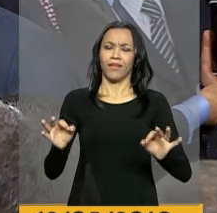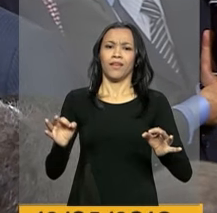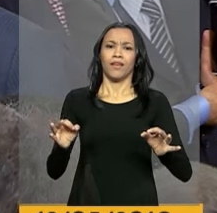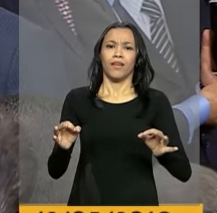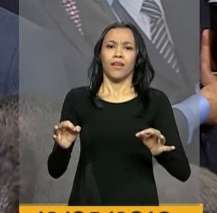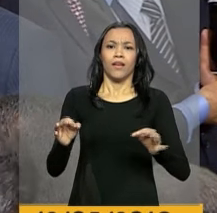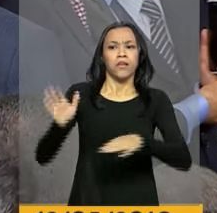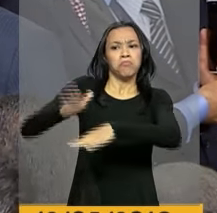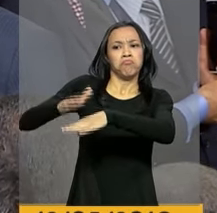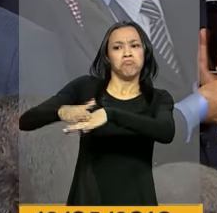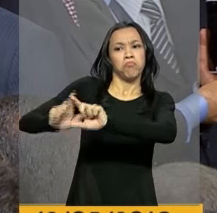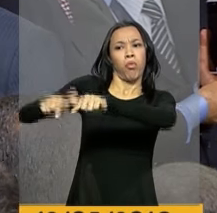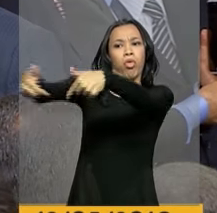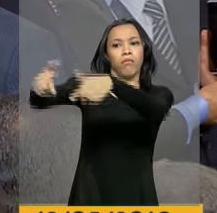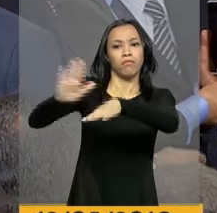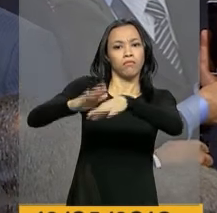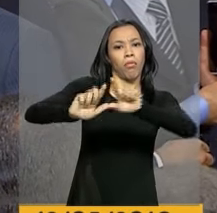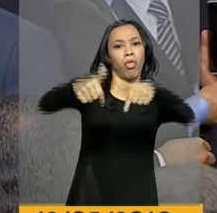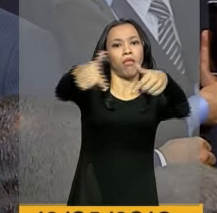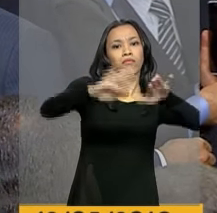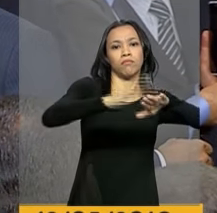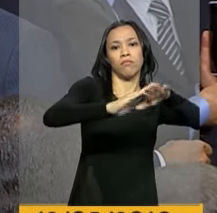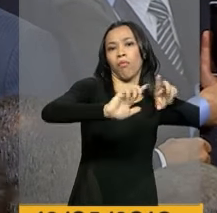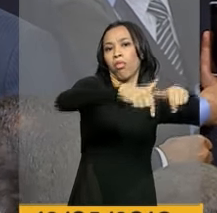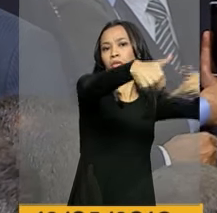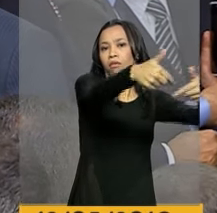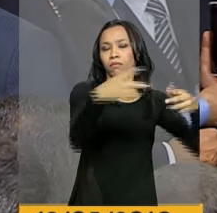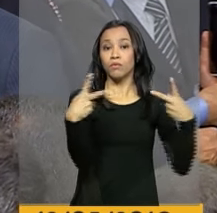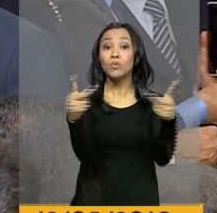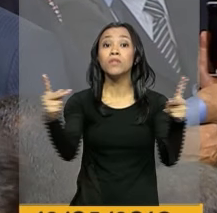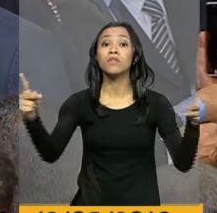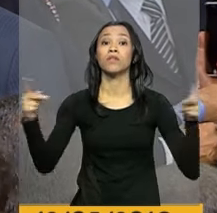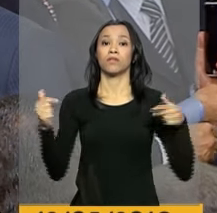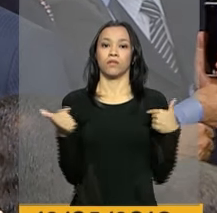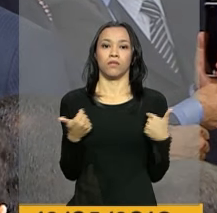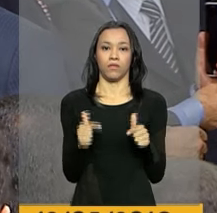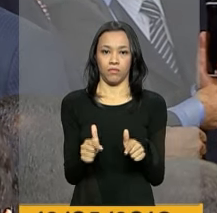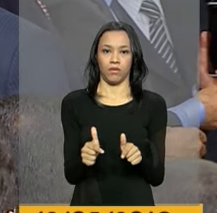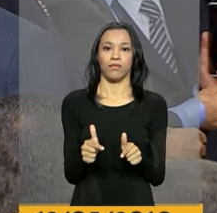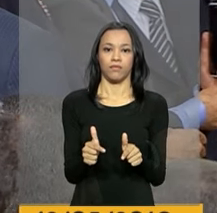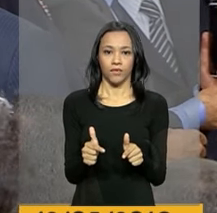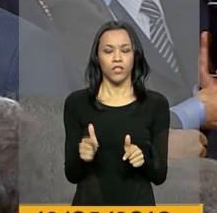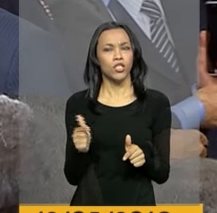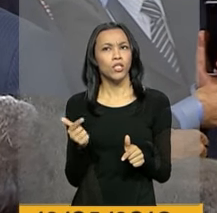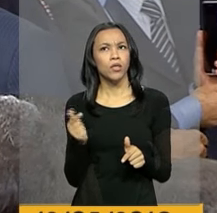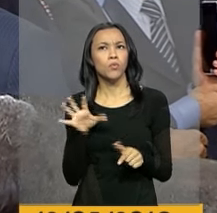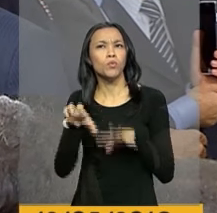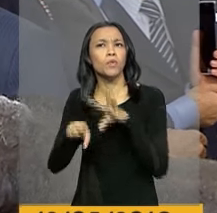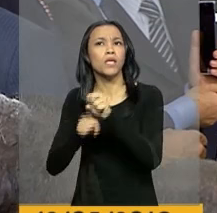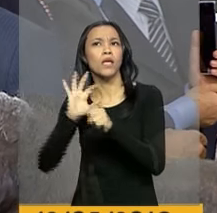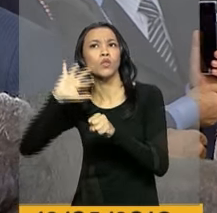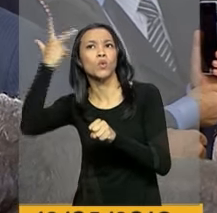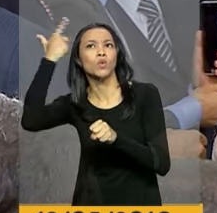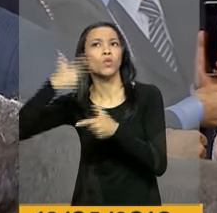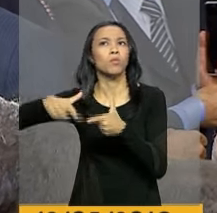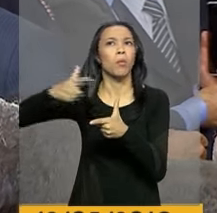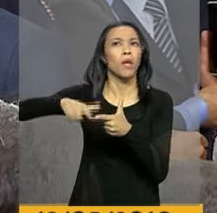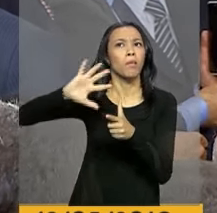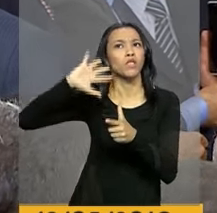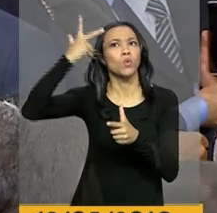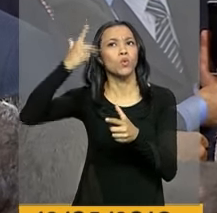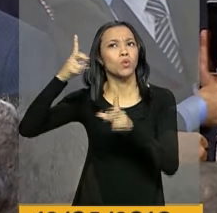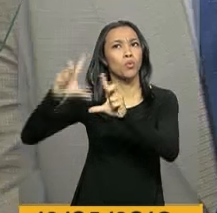manifestações nesse sentido, sempre no exercício infatigável de encontrar soluções negociadas para os